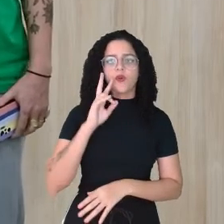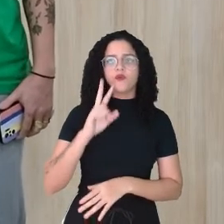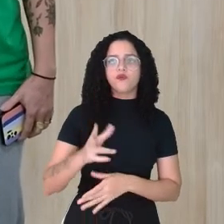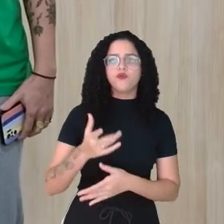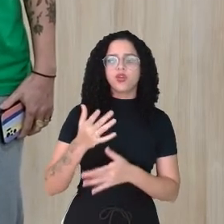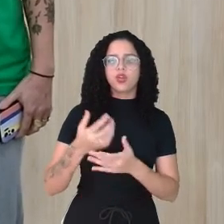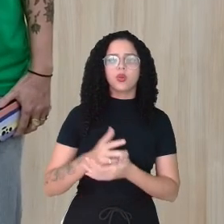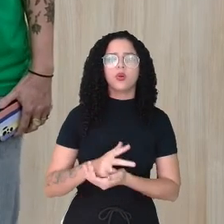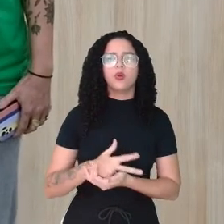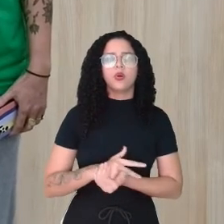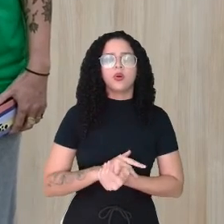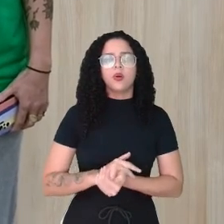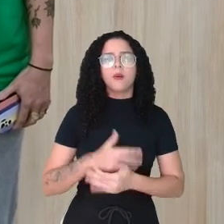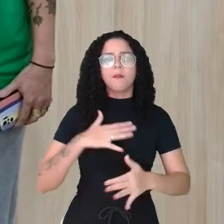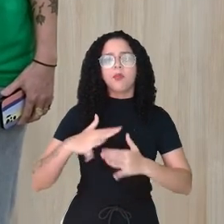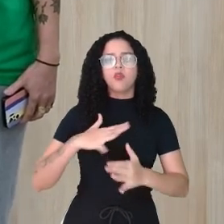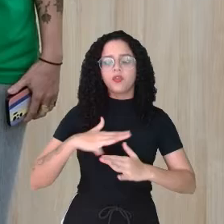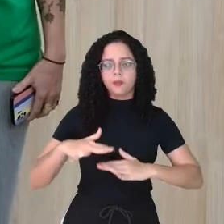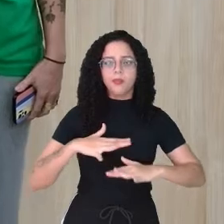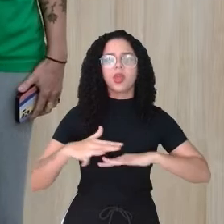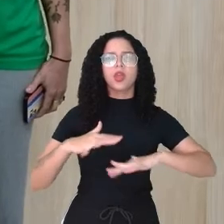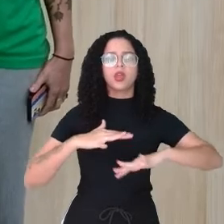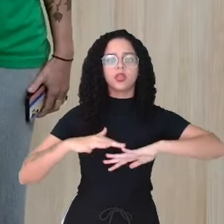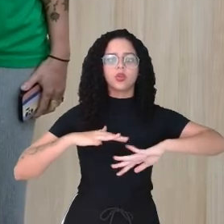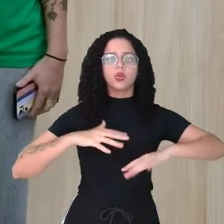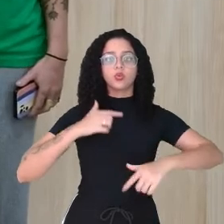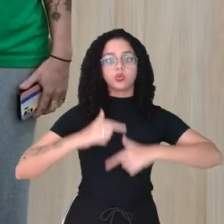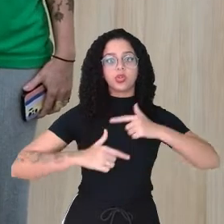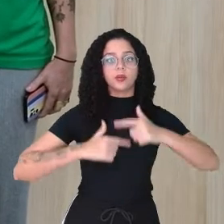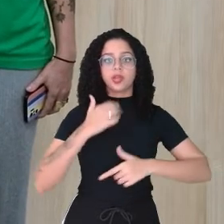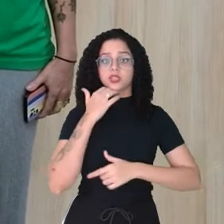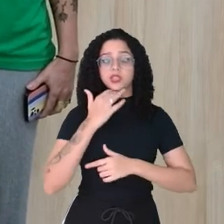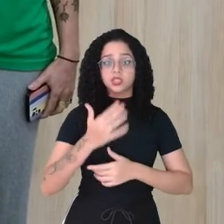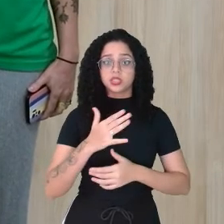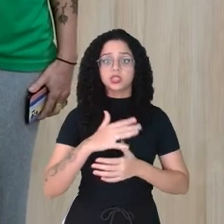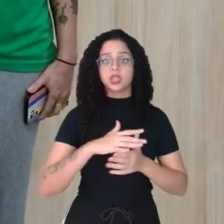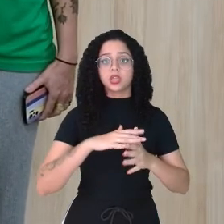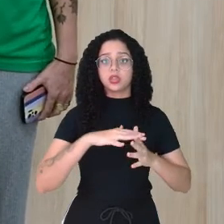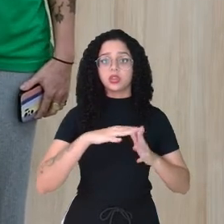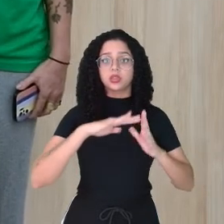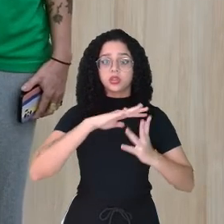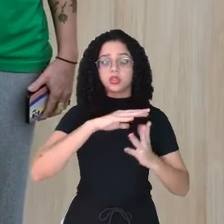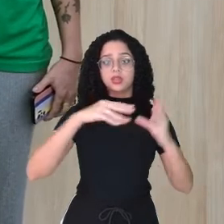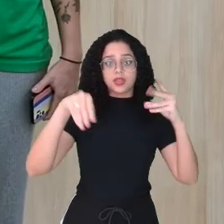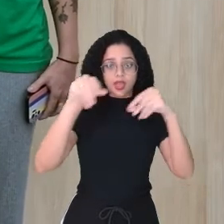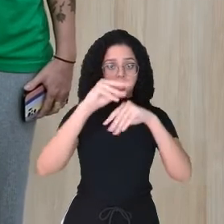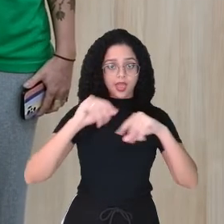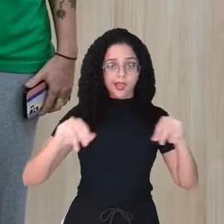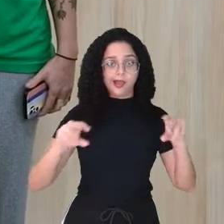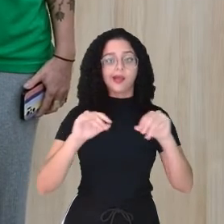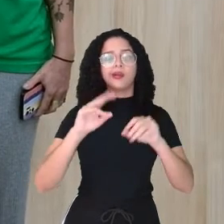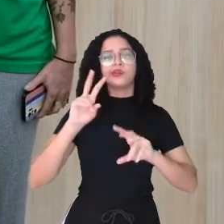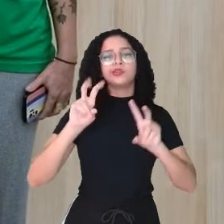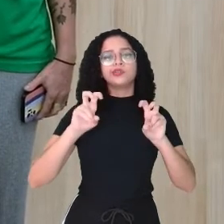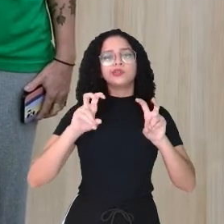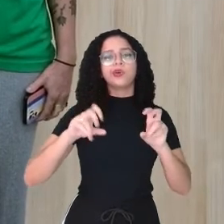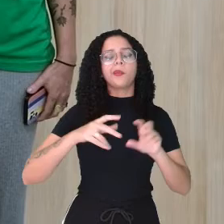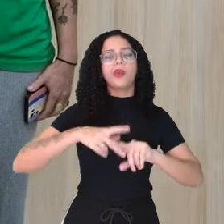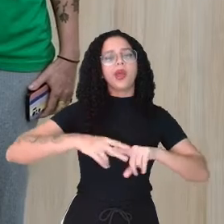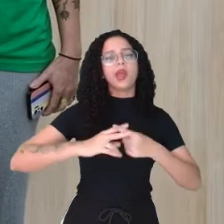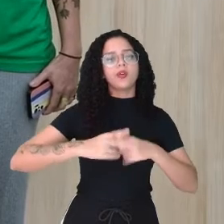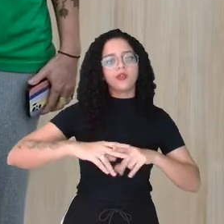com o Movimento dos Trabalhadores Sem Terra, né? O MST, sobre a questão da reforma agrária, né?